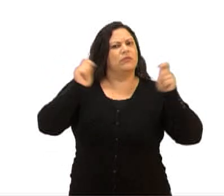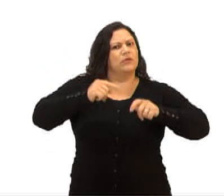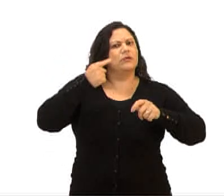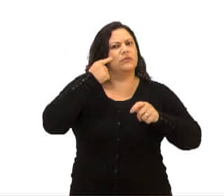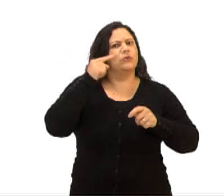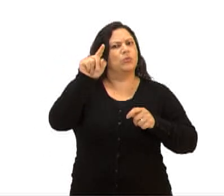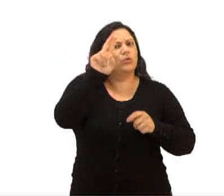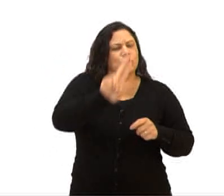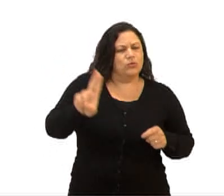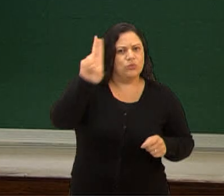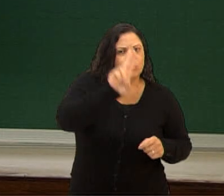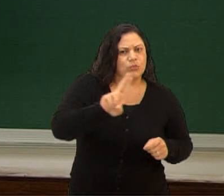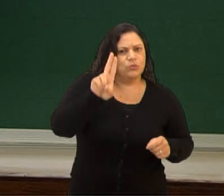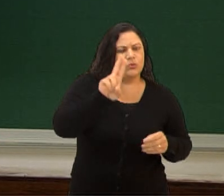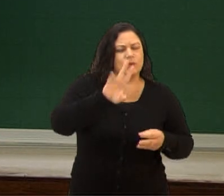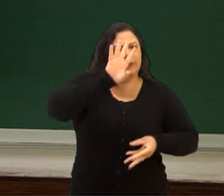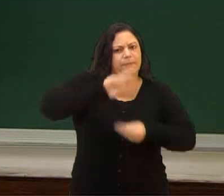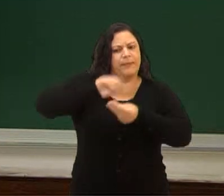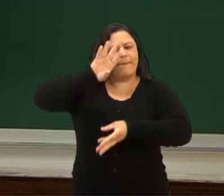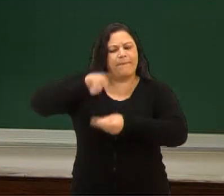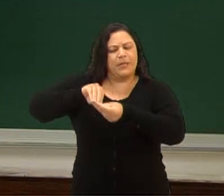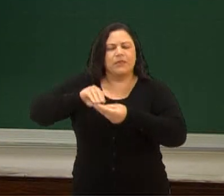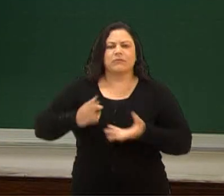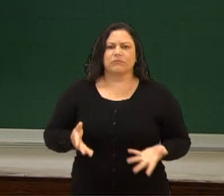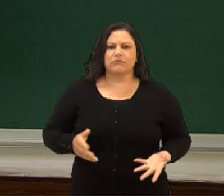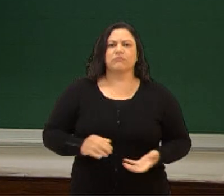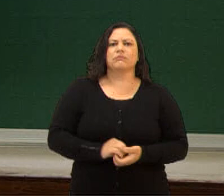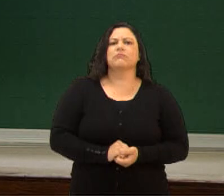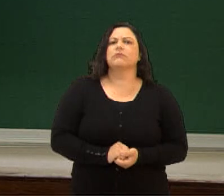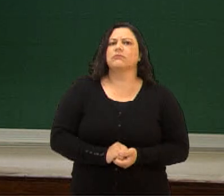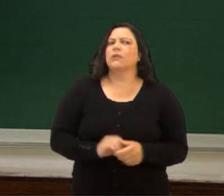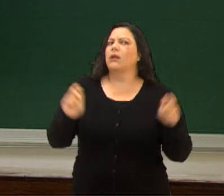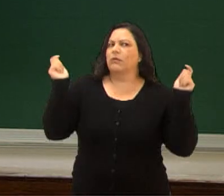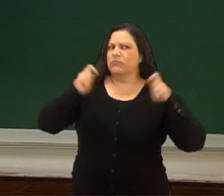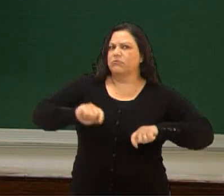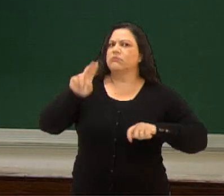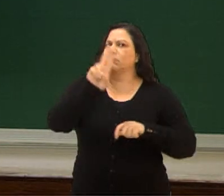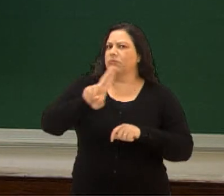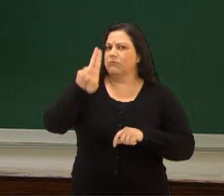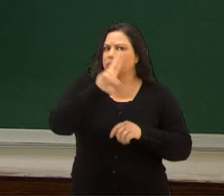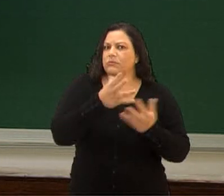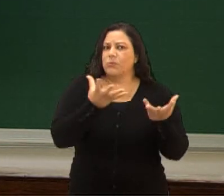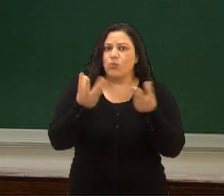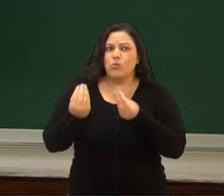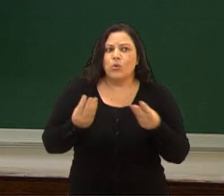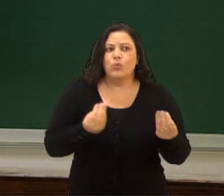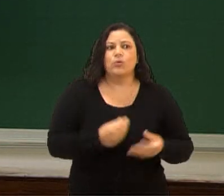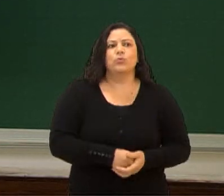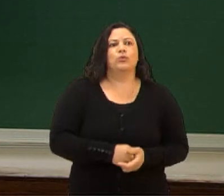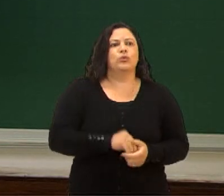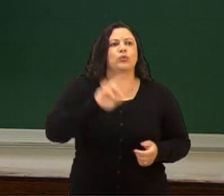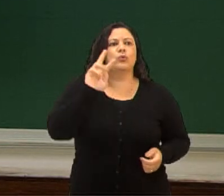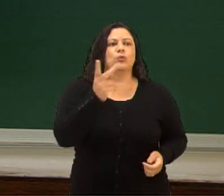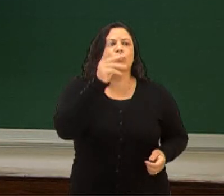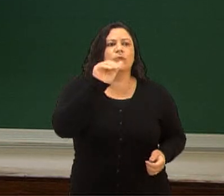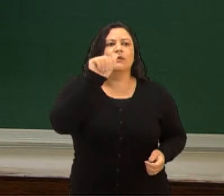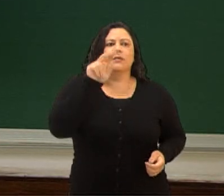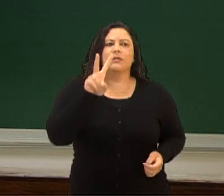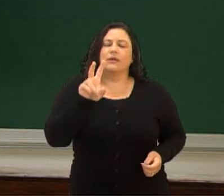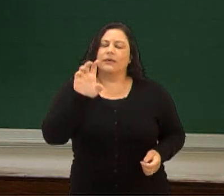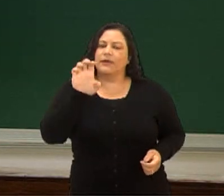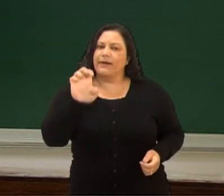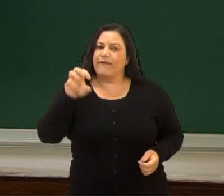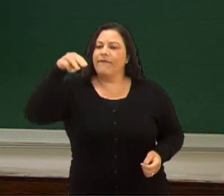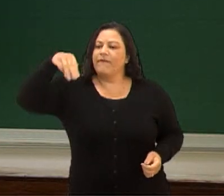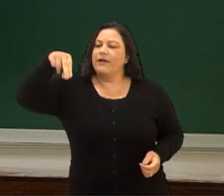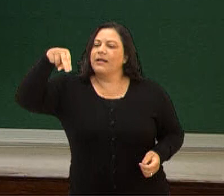forma abreviada, tá? E vocês vão encontrar muito essa forma abreviada. O haven't, que é a mesma coisa que